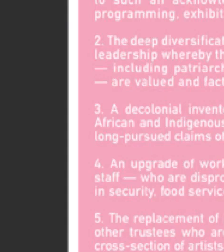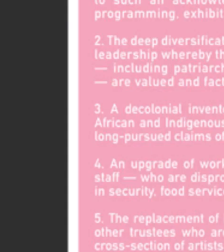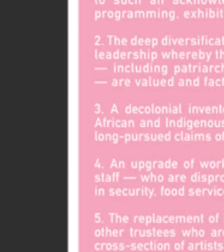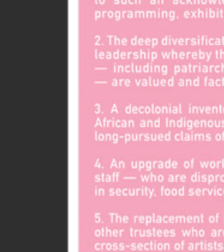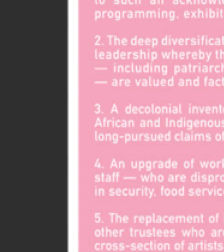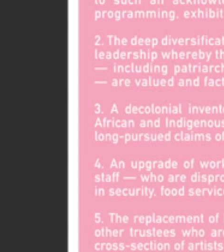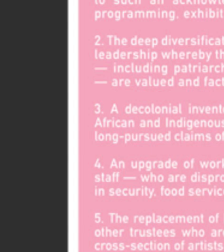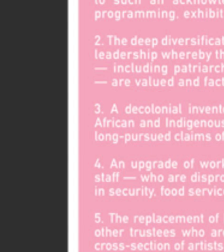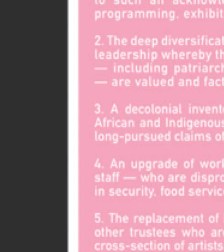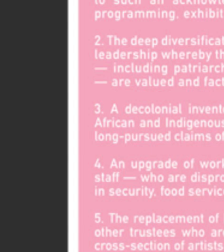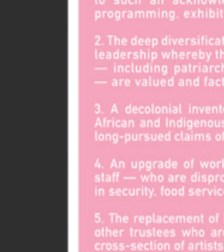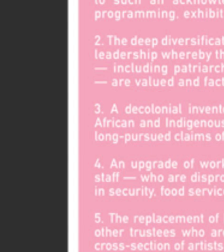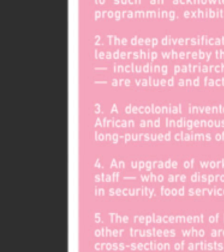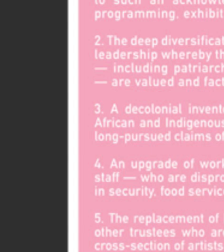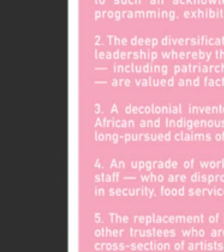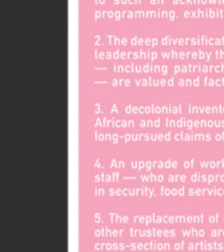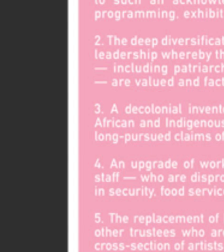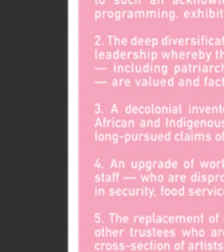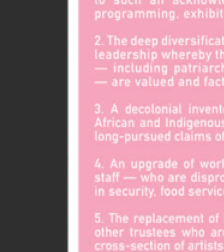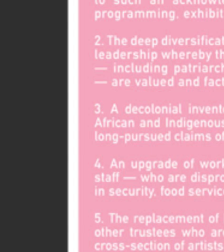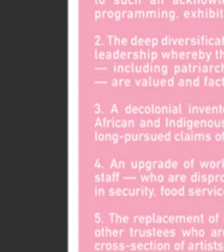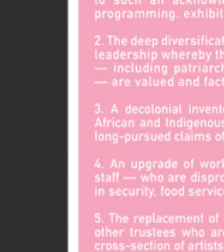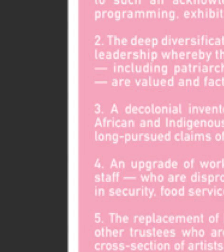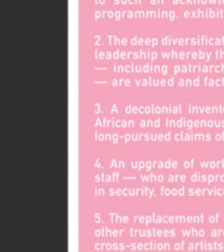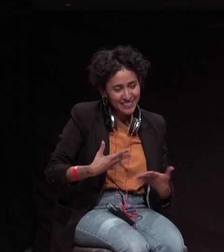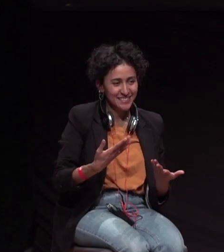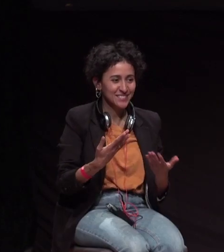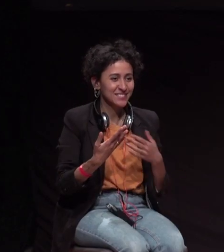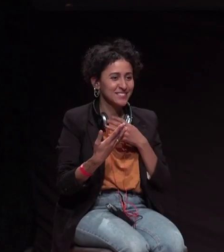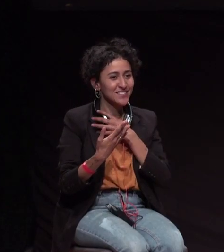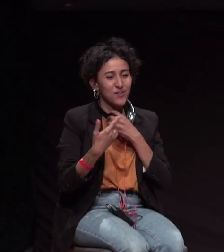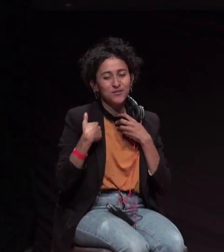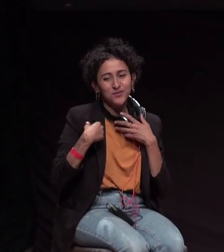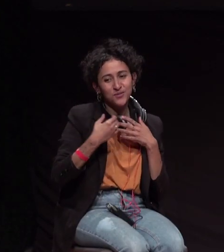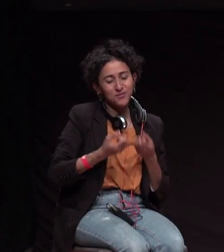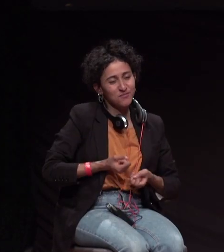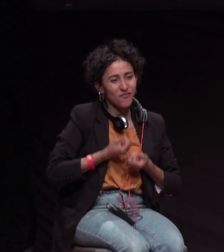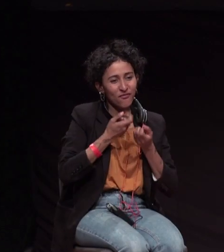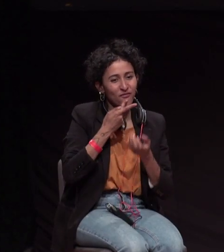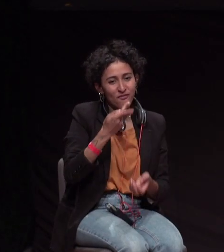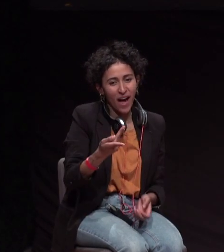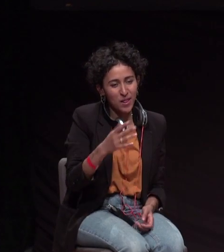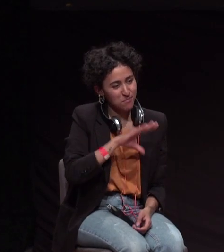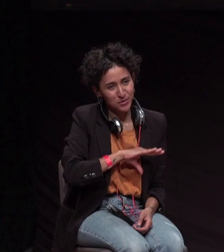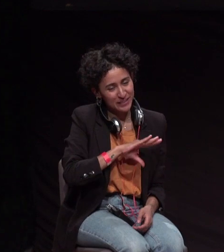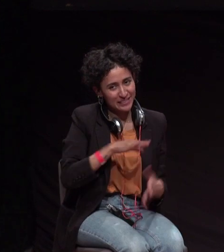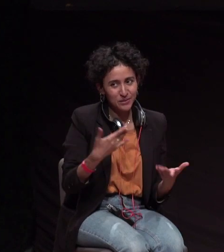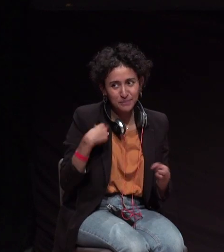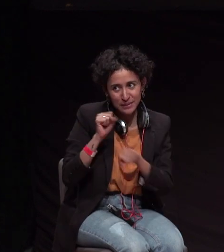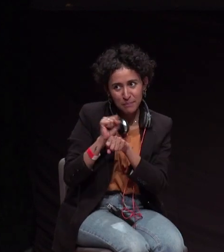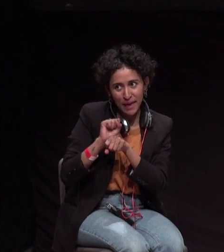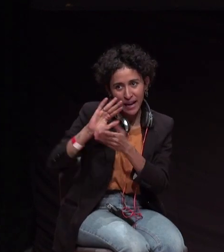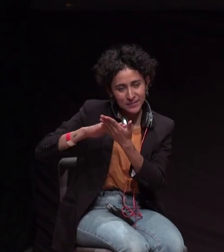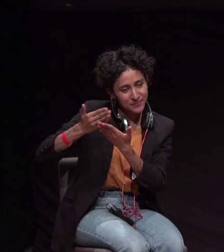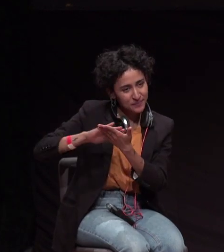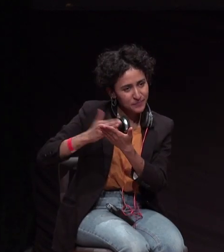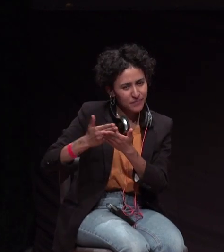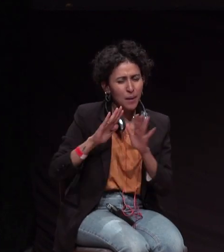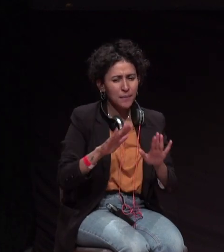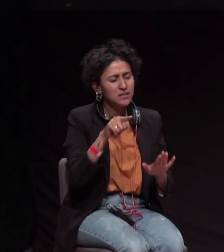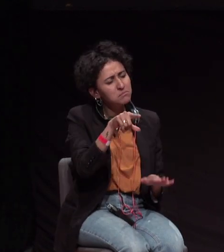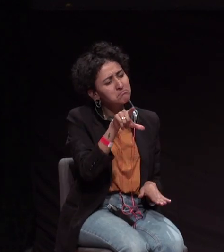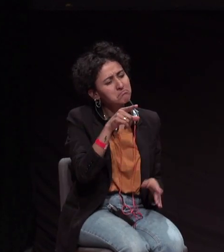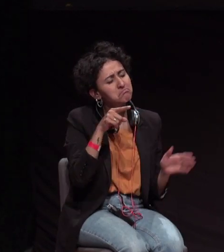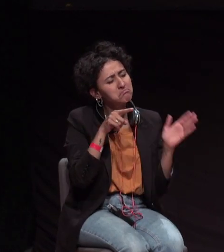possuem alguma articulação com grupos de outros países? That's a really great question. To retain the specificity of a struggle